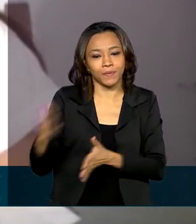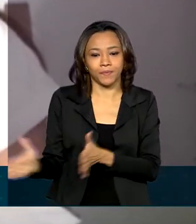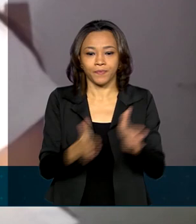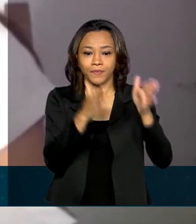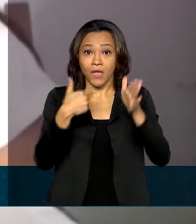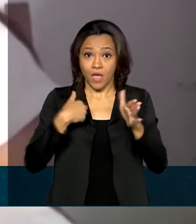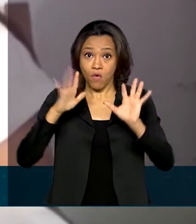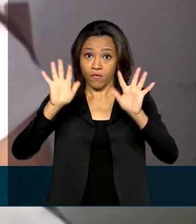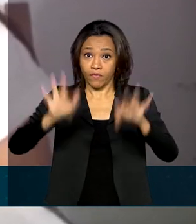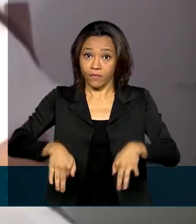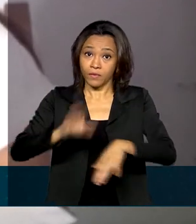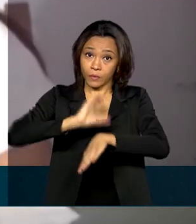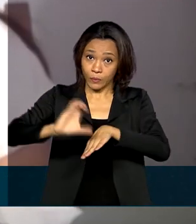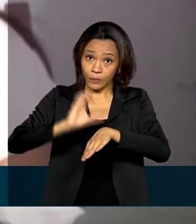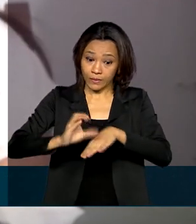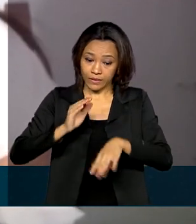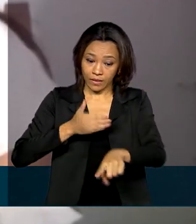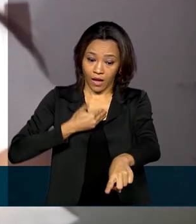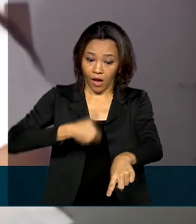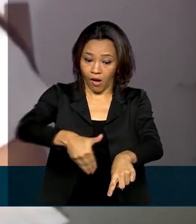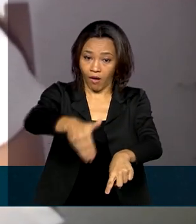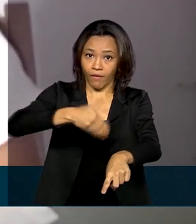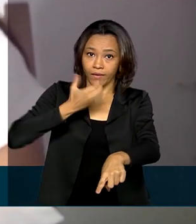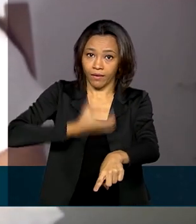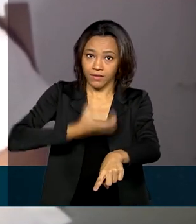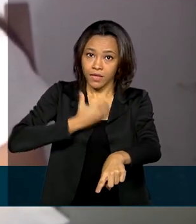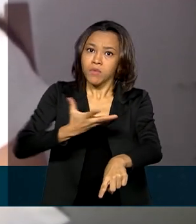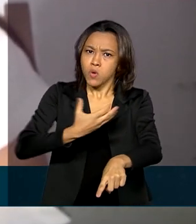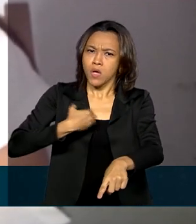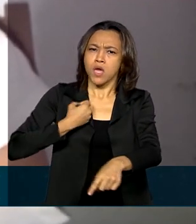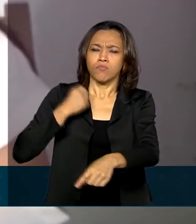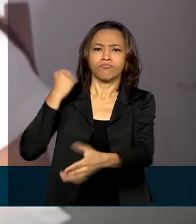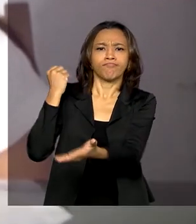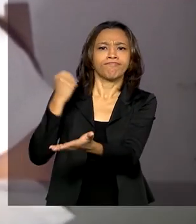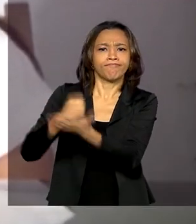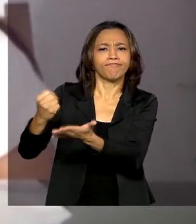agora em dezembro e pretendo ingressar no mercado de trabalho já em janeiro do ano que vem.